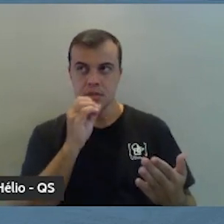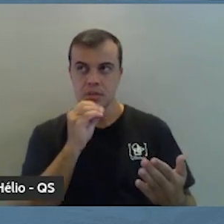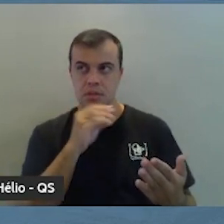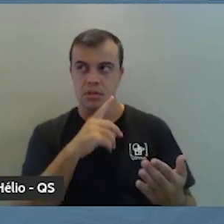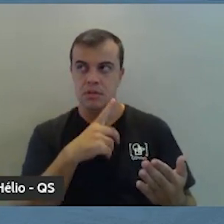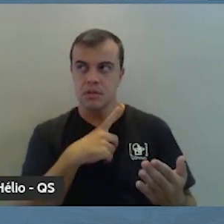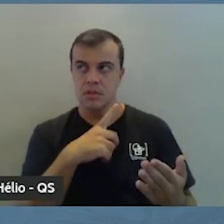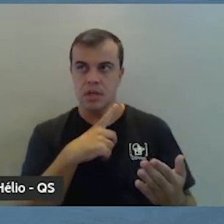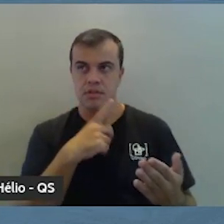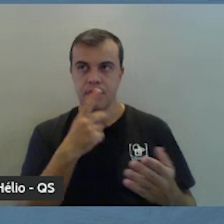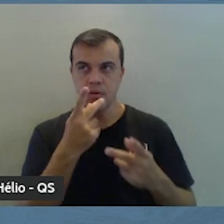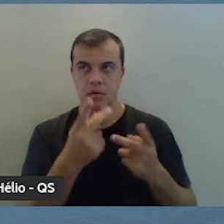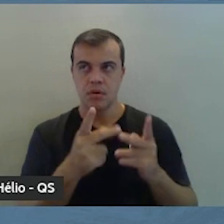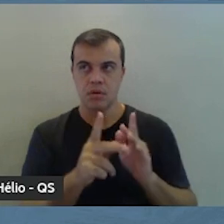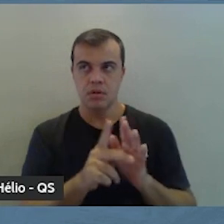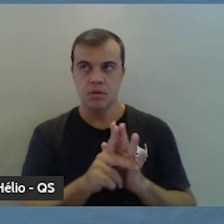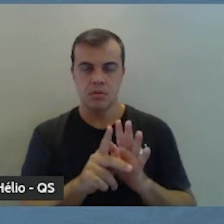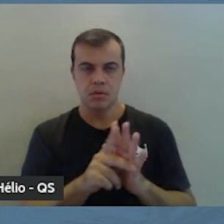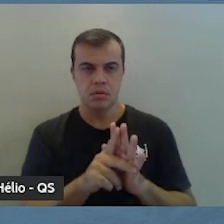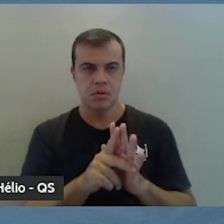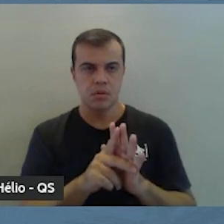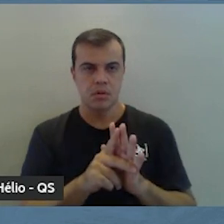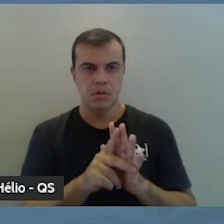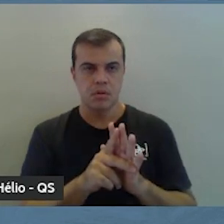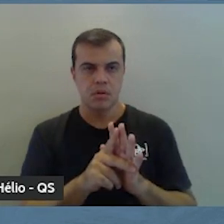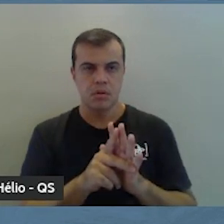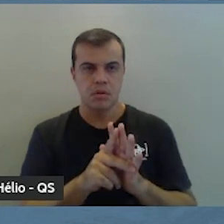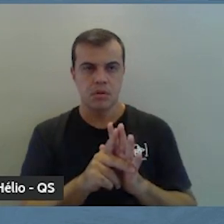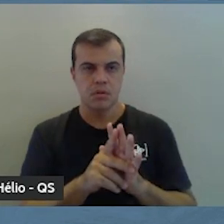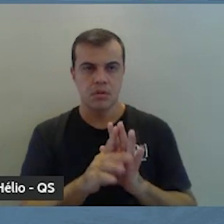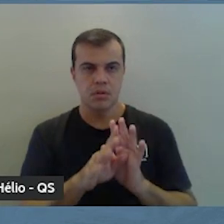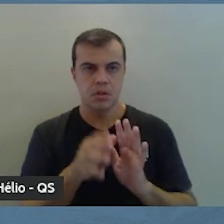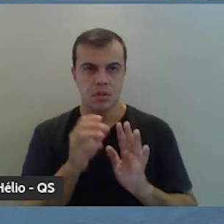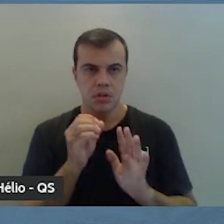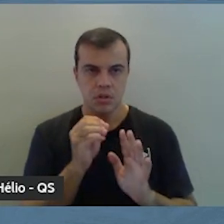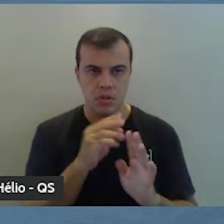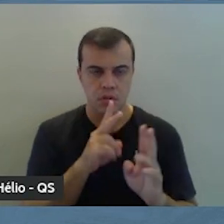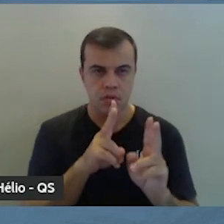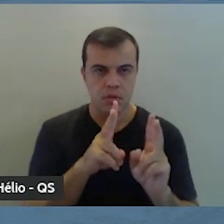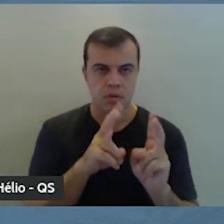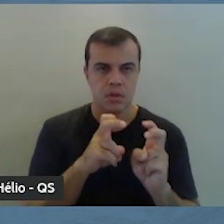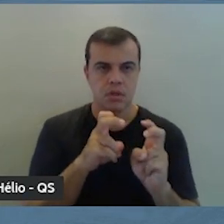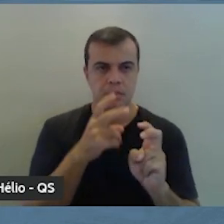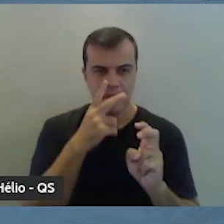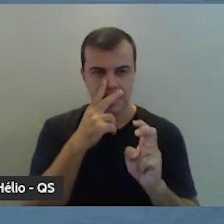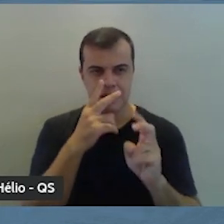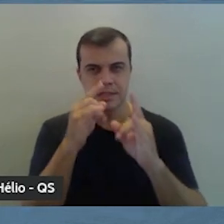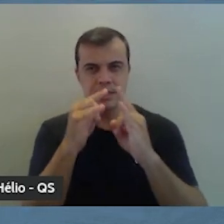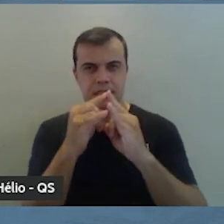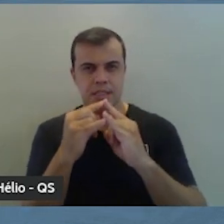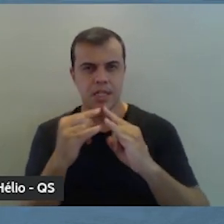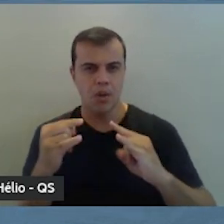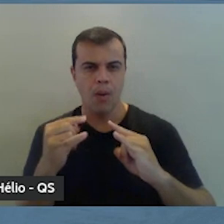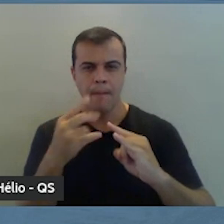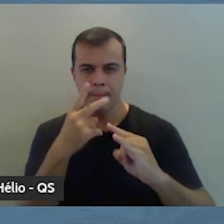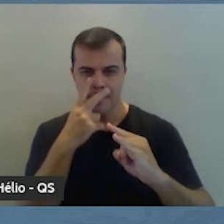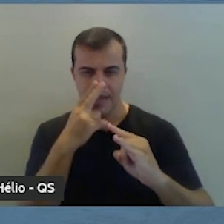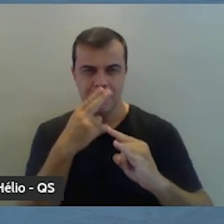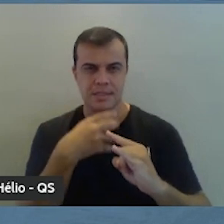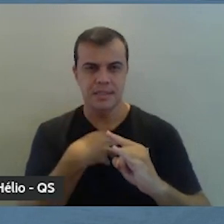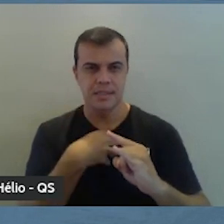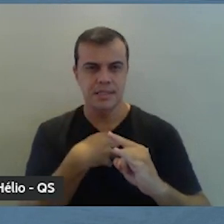mas é quase como se fosse uma observação de um circo, alguma coisa. Sabe assim, a gente tem a